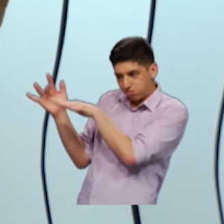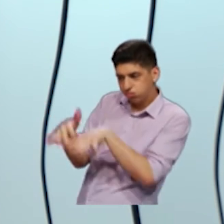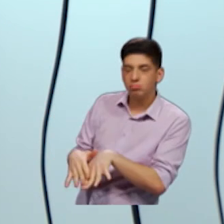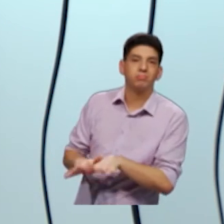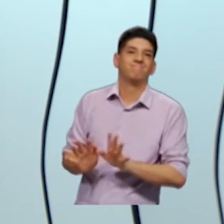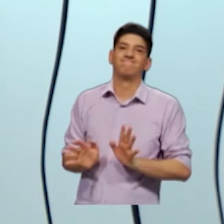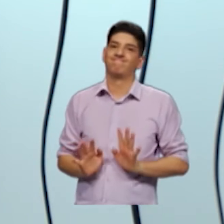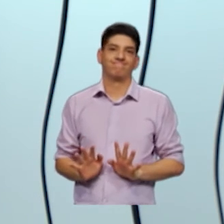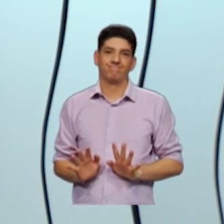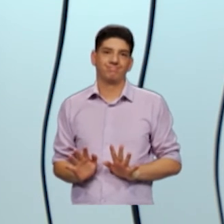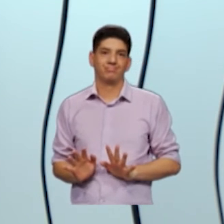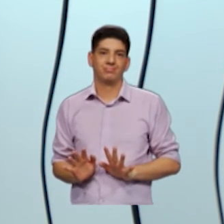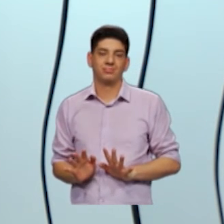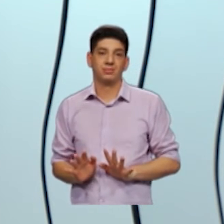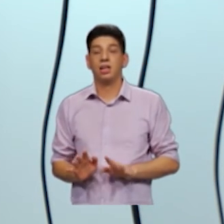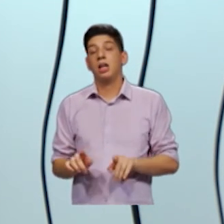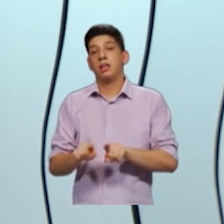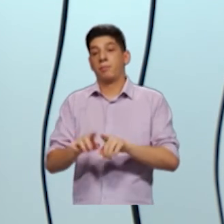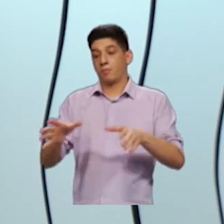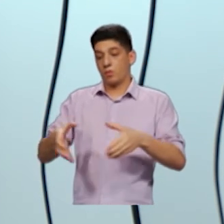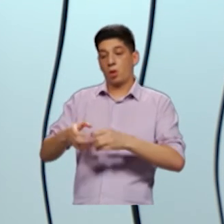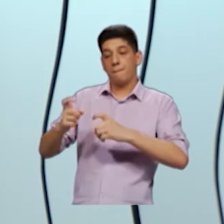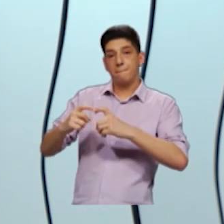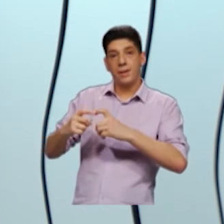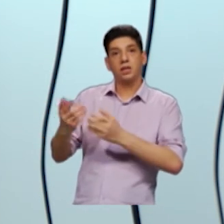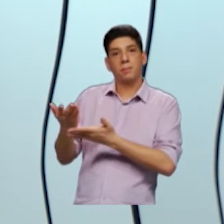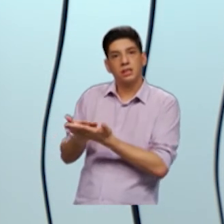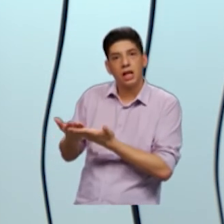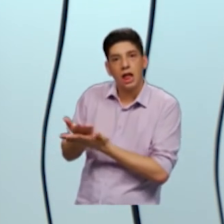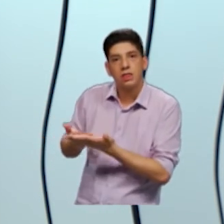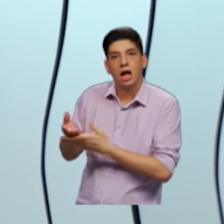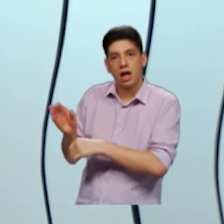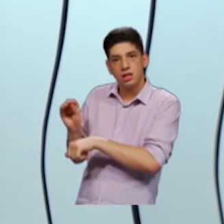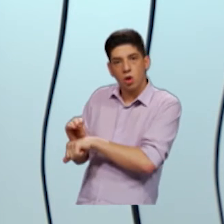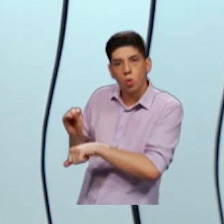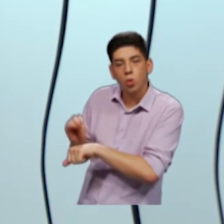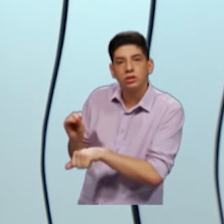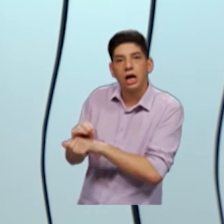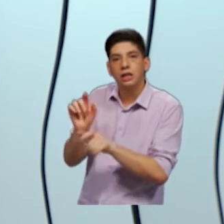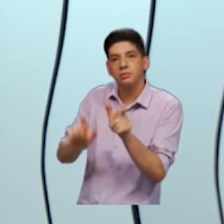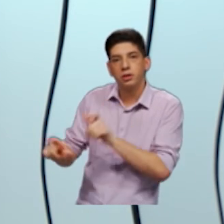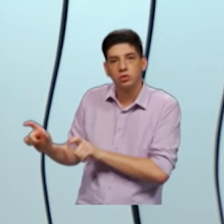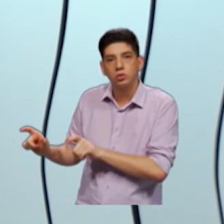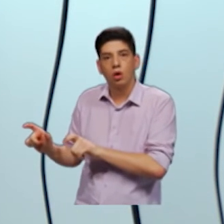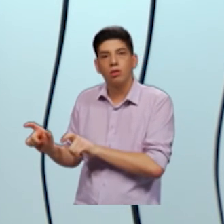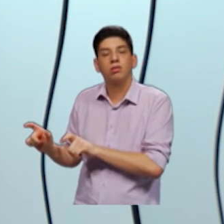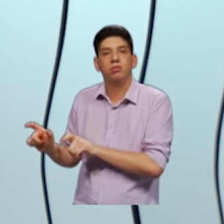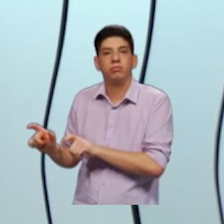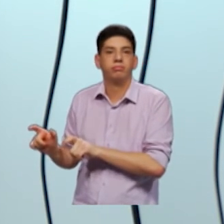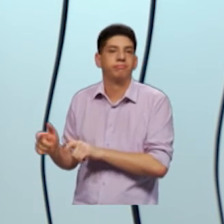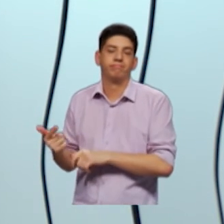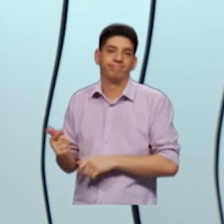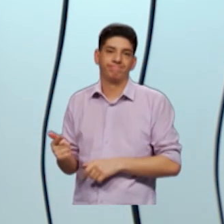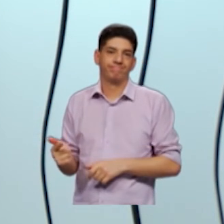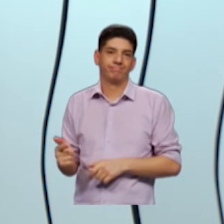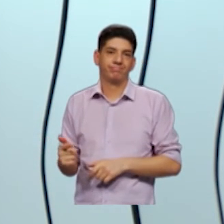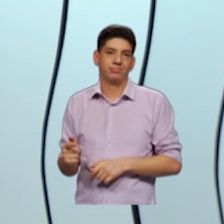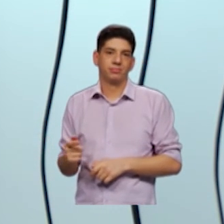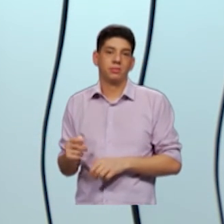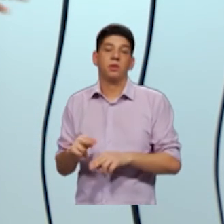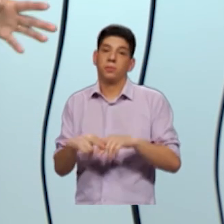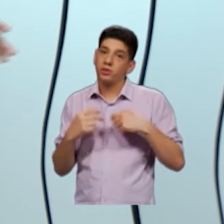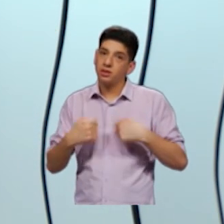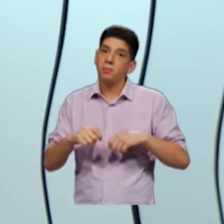médica, de profissionais da saúde para atender essa doença. Então, é necessário que a gente retarde aí